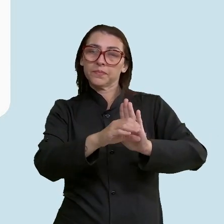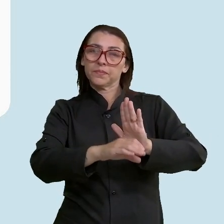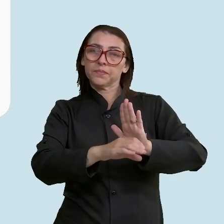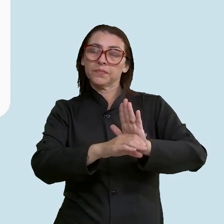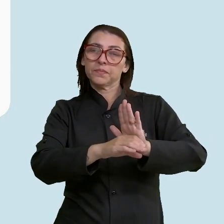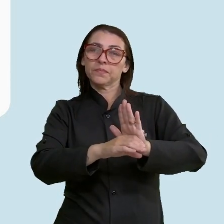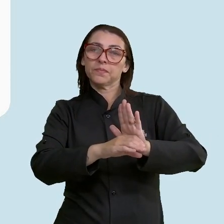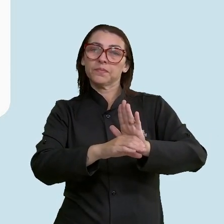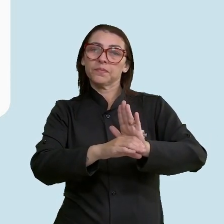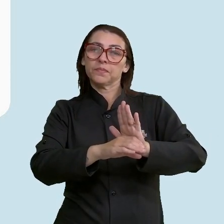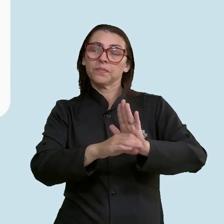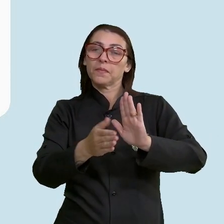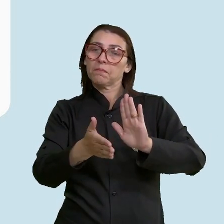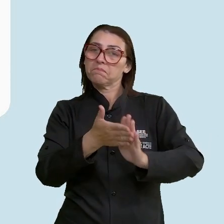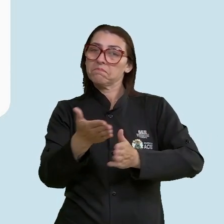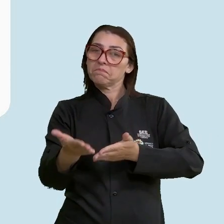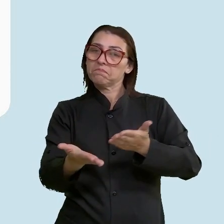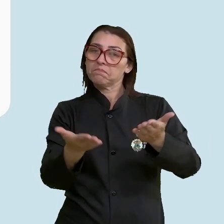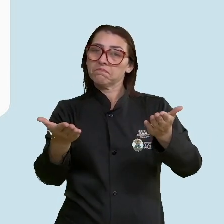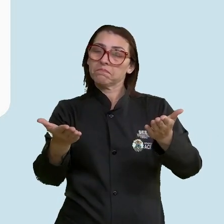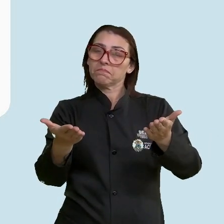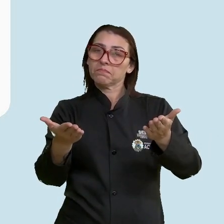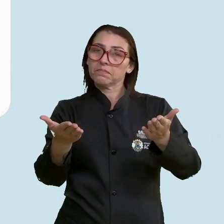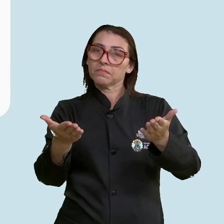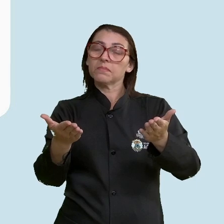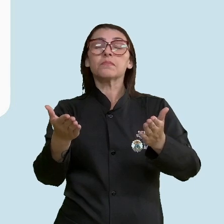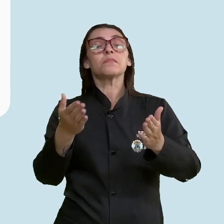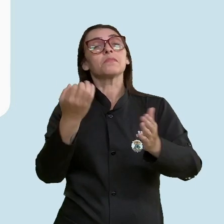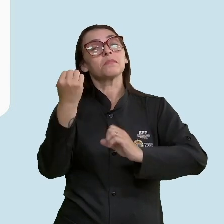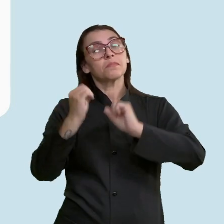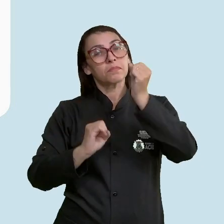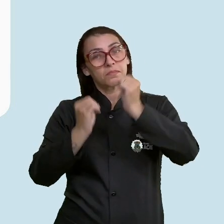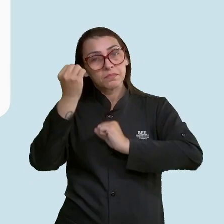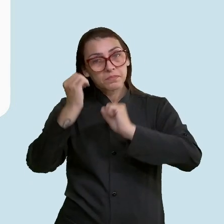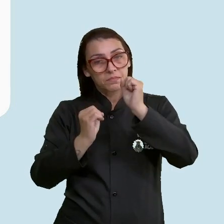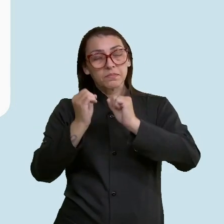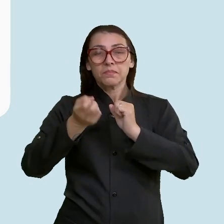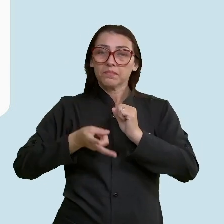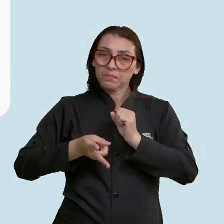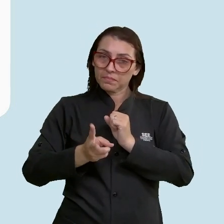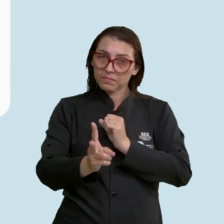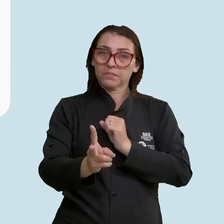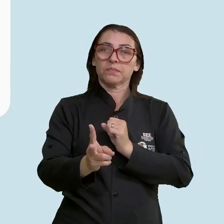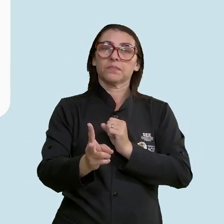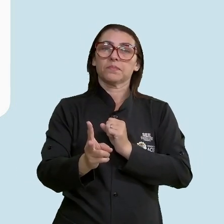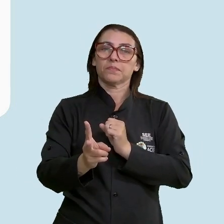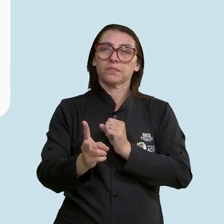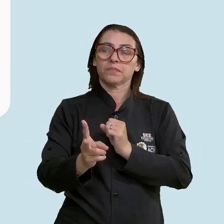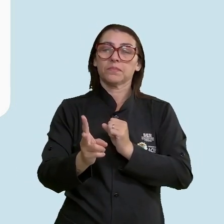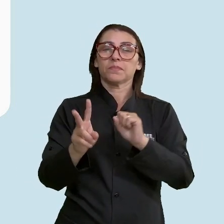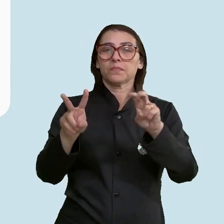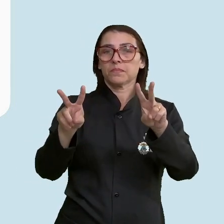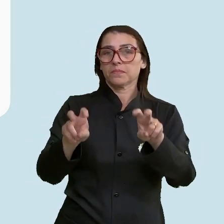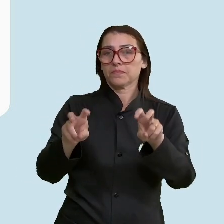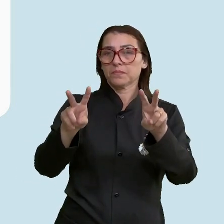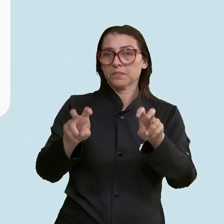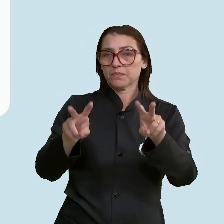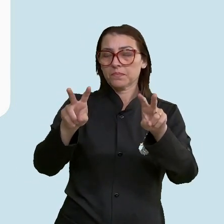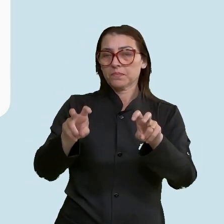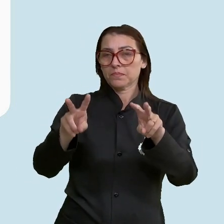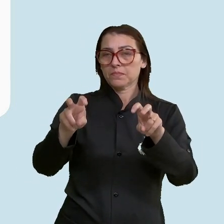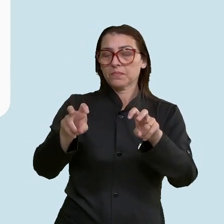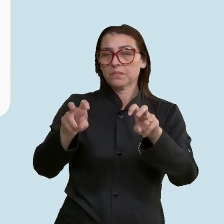superficial, sensacionalista. Então, a indústria cultural, ela continua sendo um tema